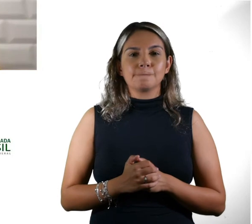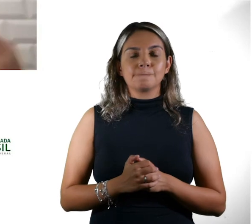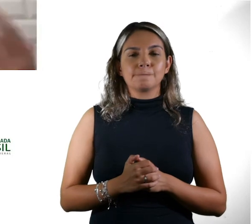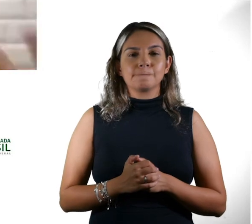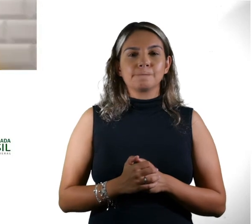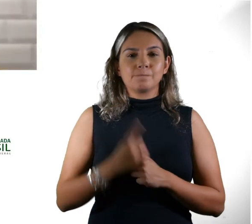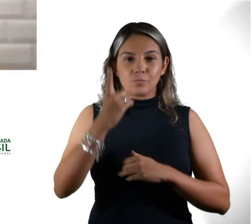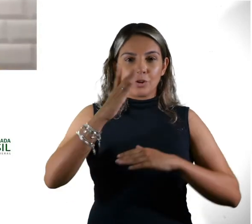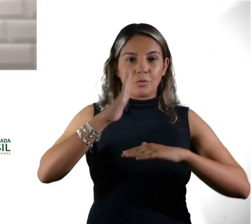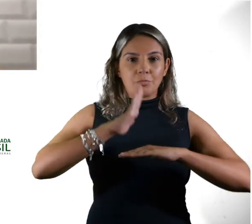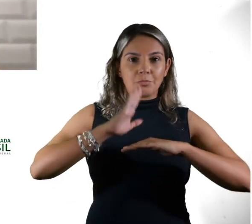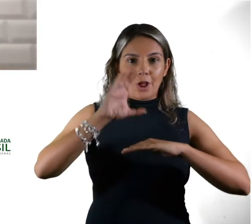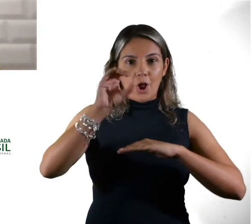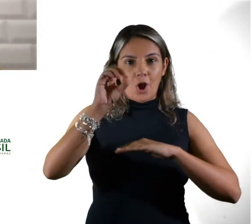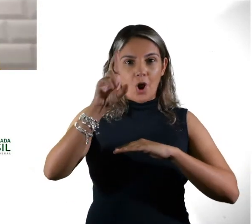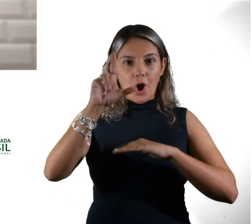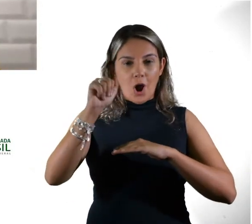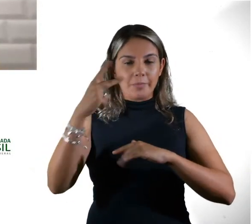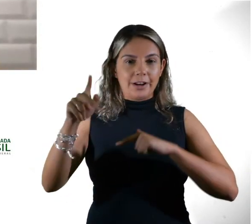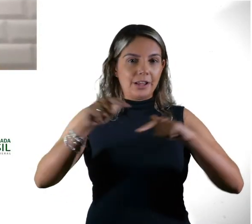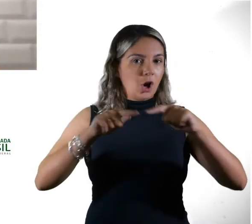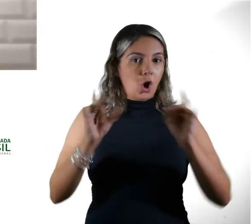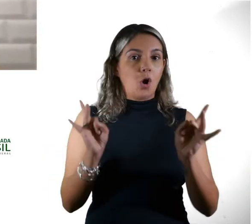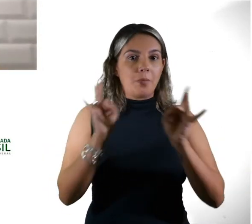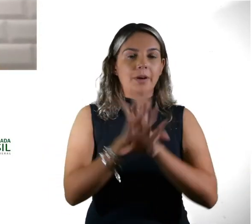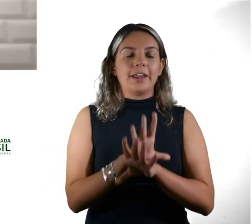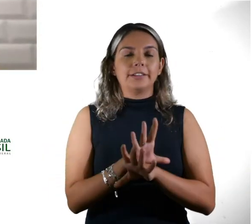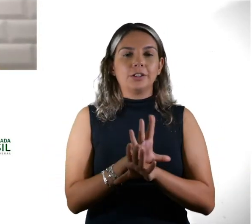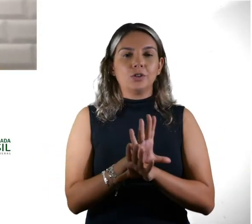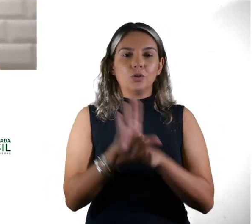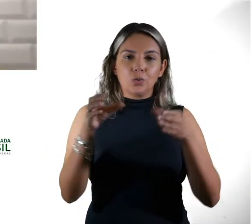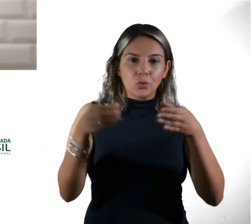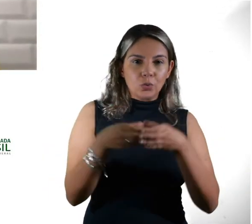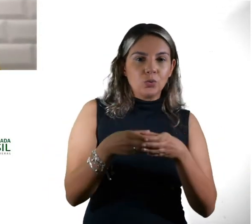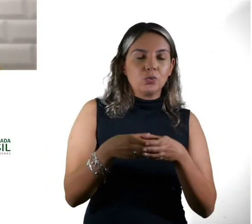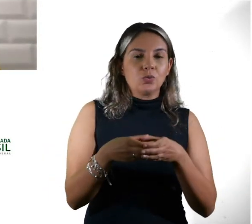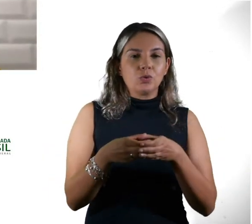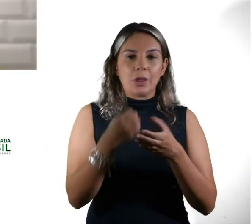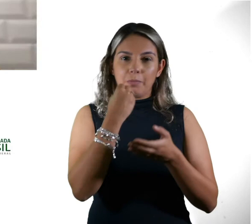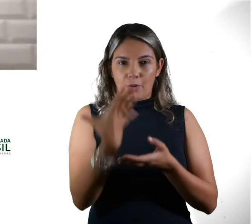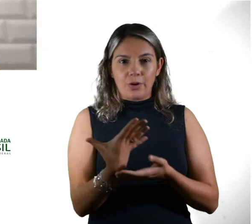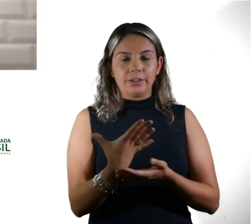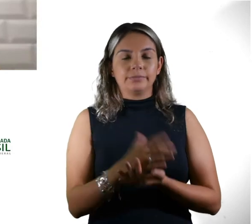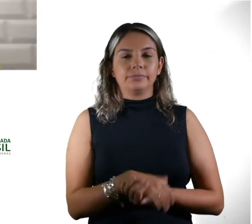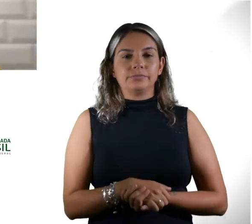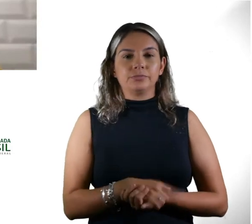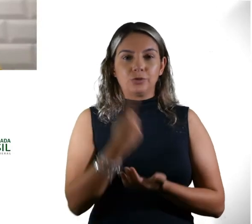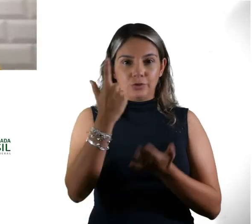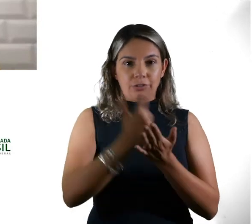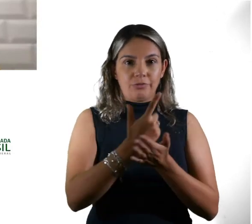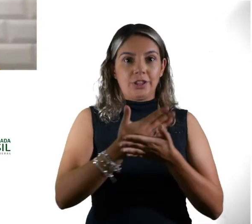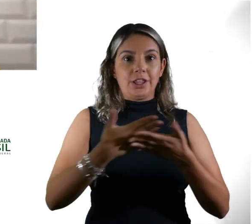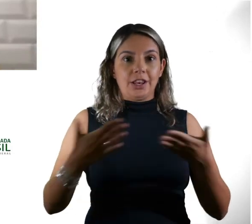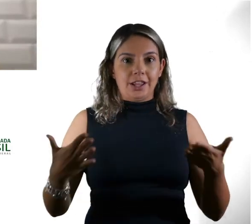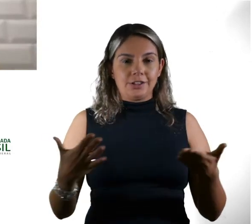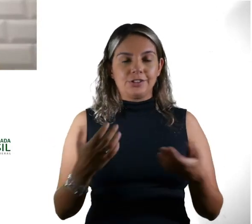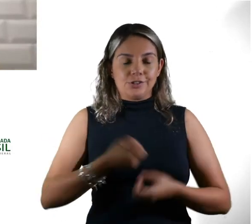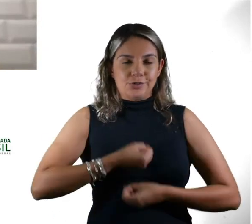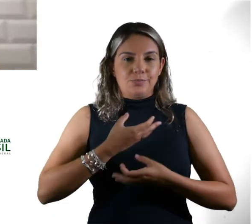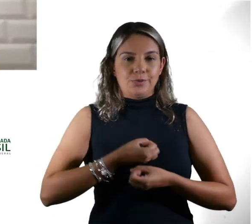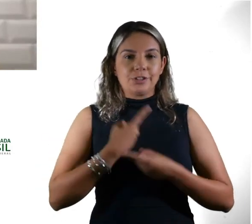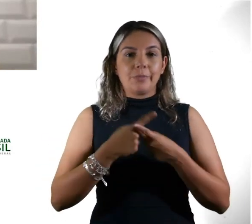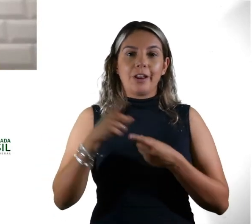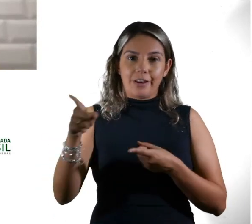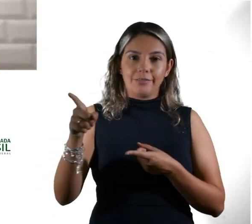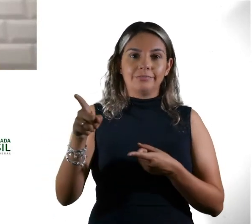Uma obra completa, ou pelo menos uma seleção do conjunto boa, assim, um livro grande de poesia, porque